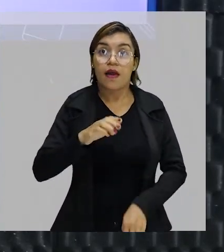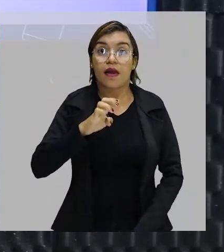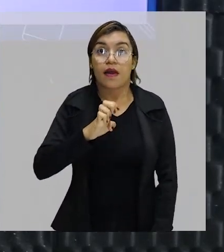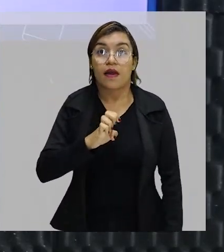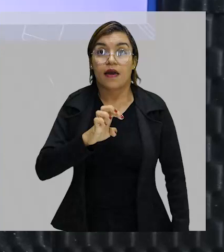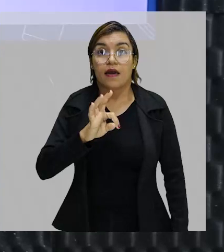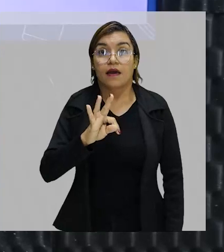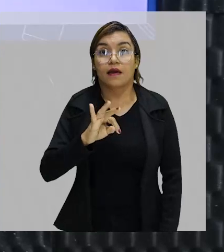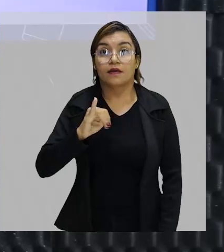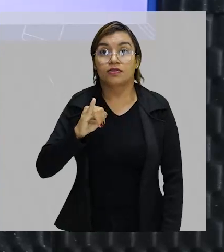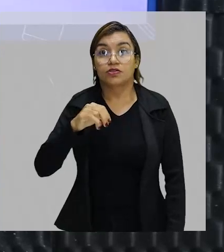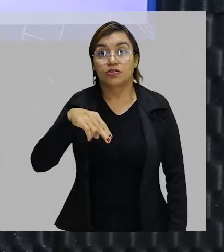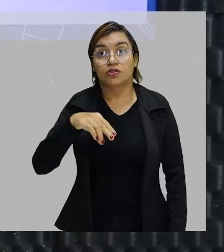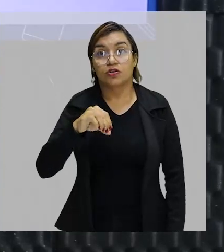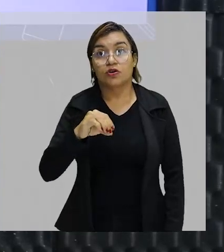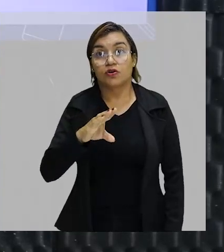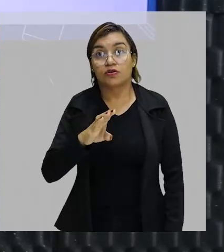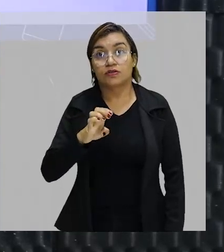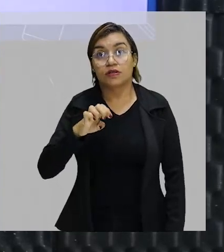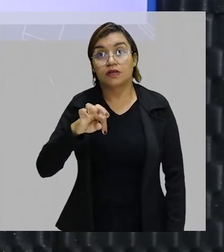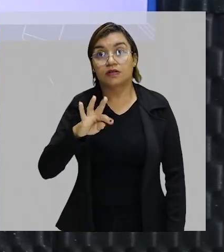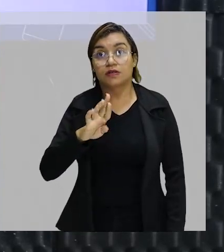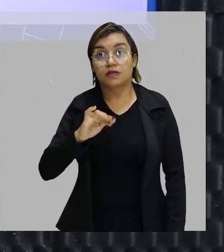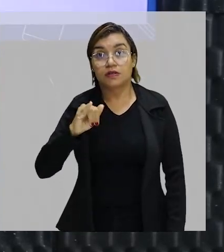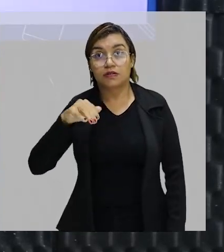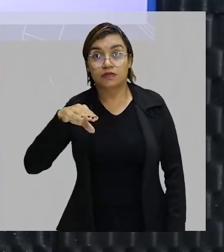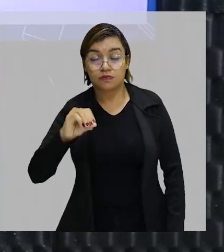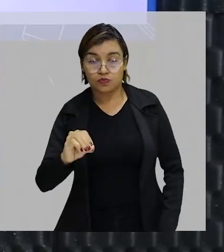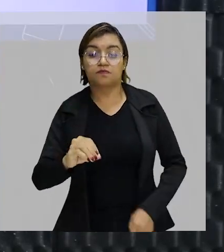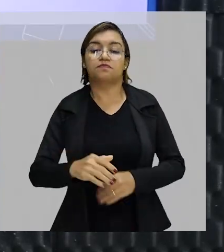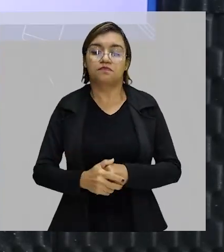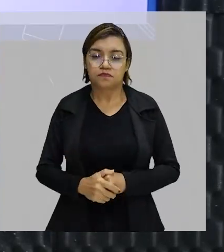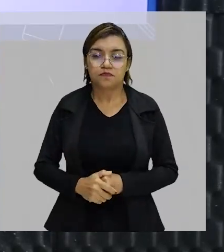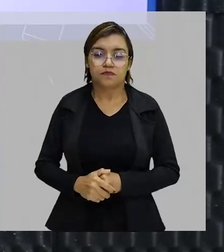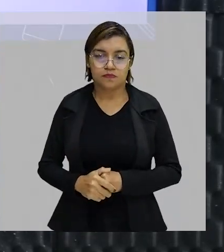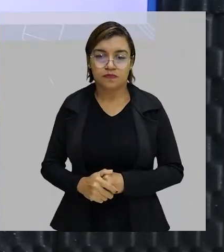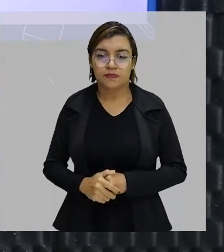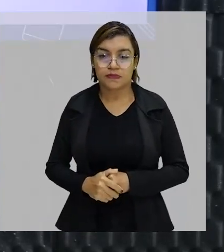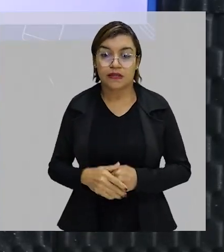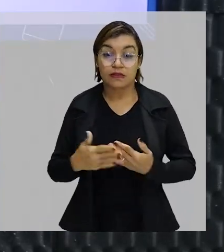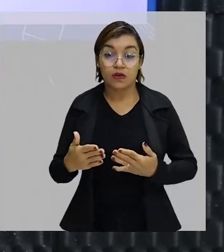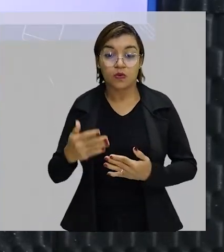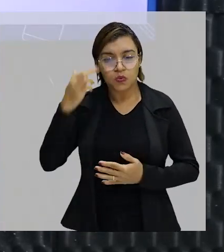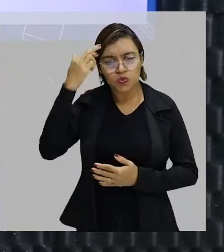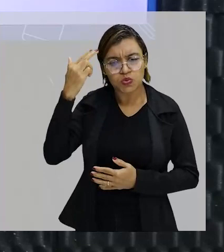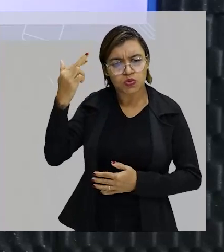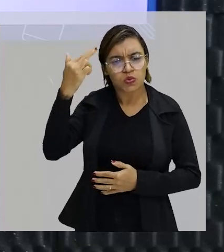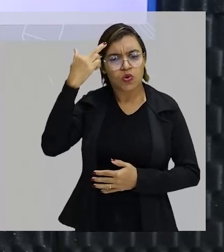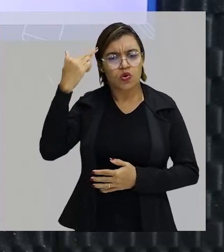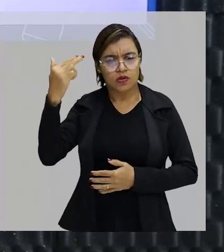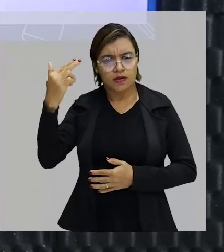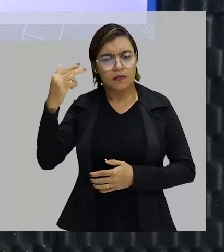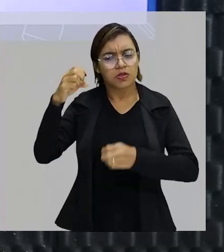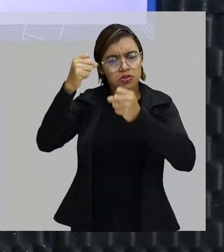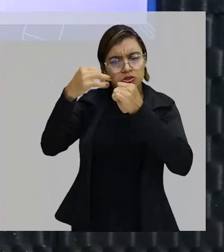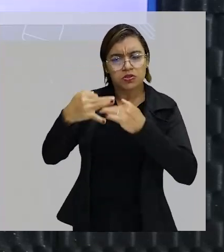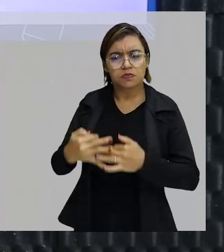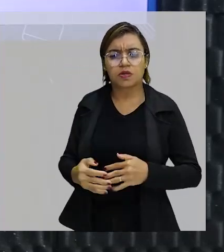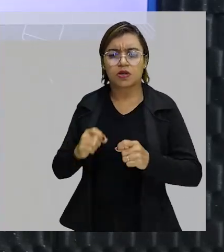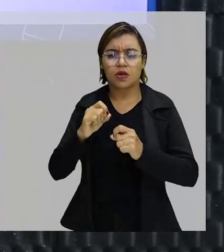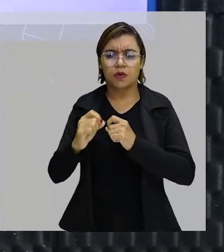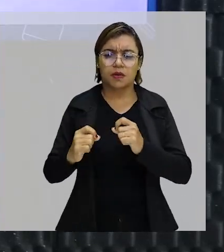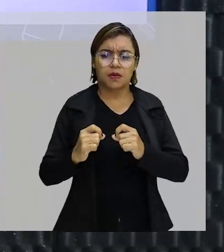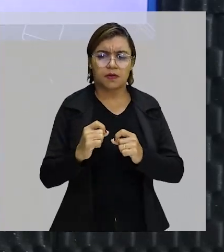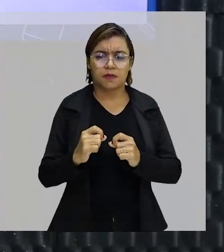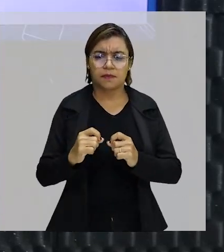visão preconceituosa culturalmente falando. Historicamente, o etnocentrismo pode ser visto